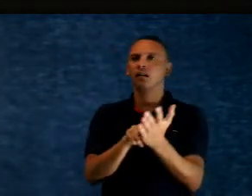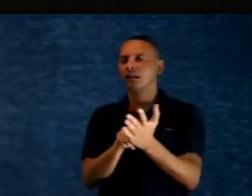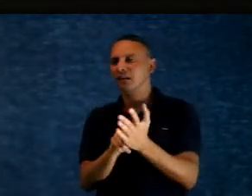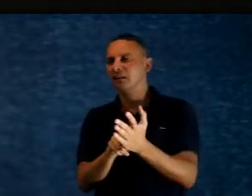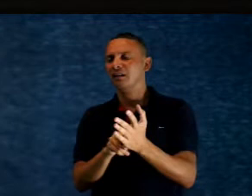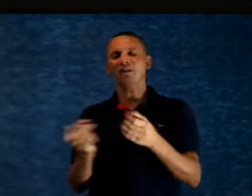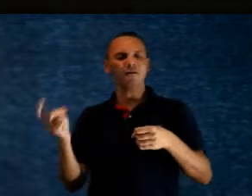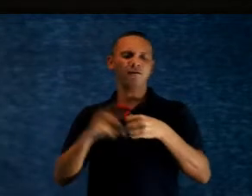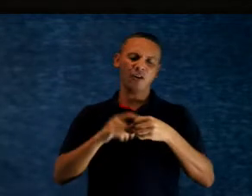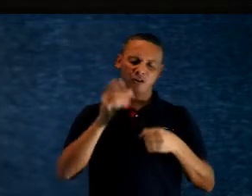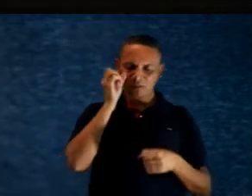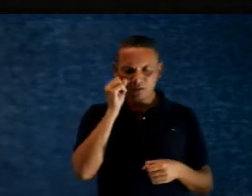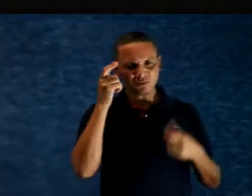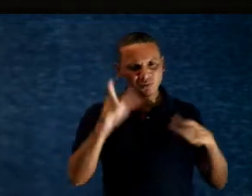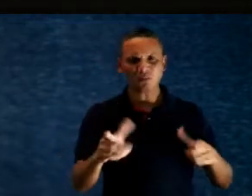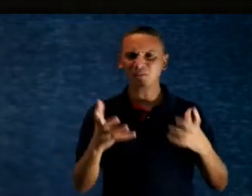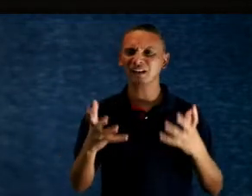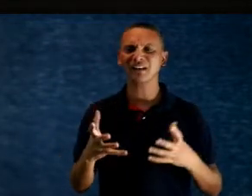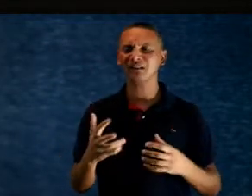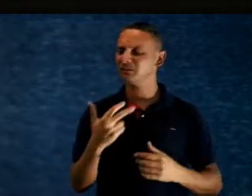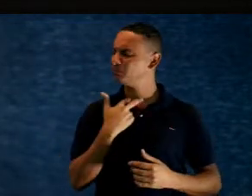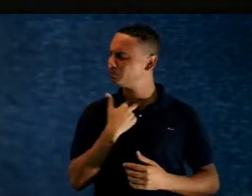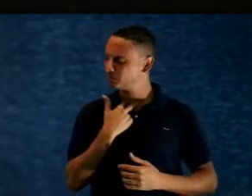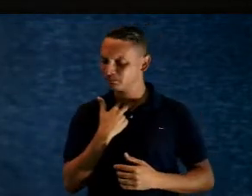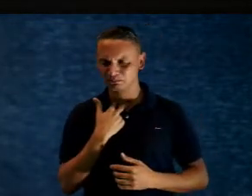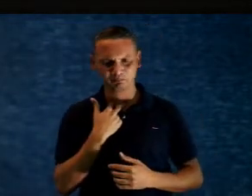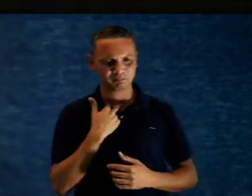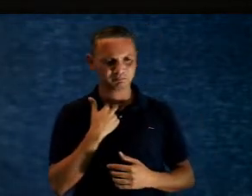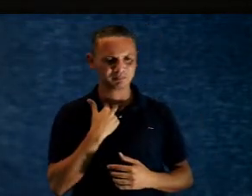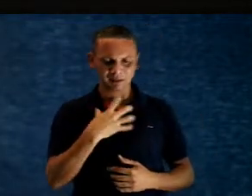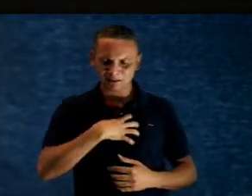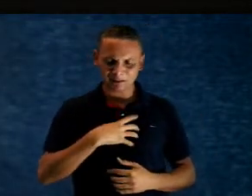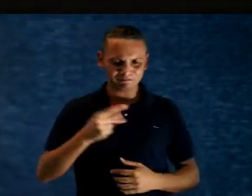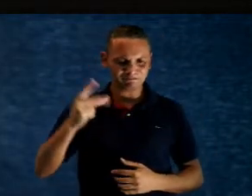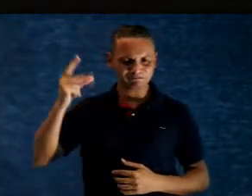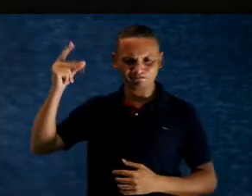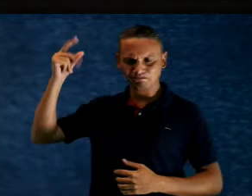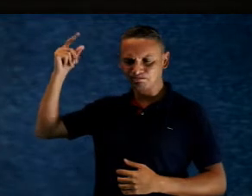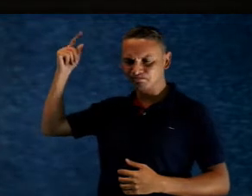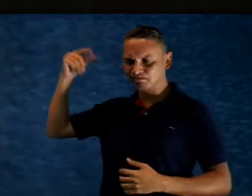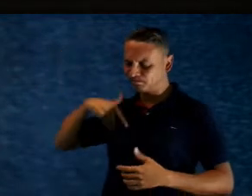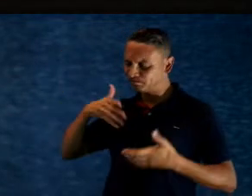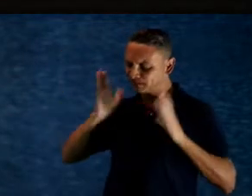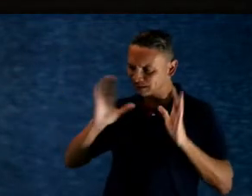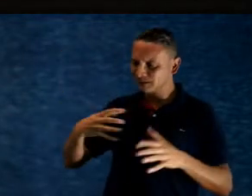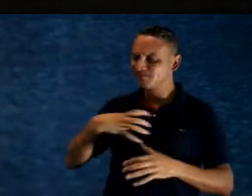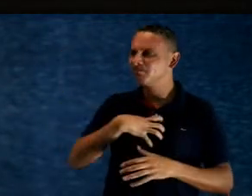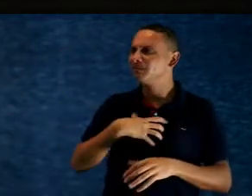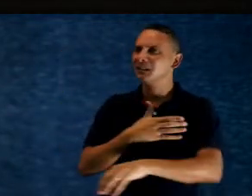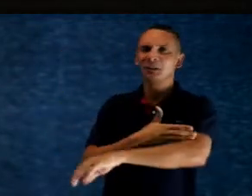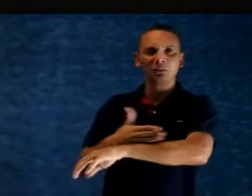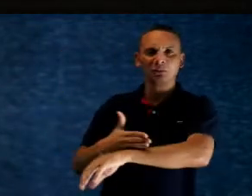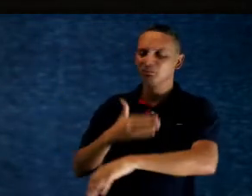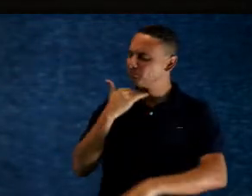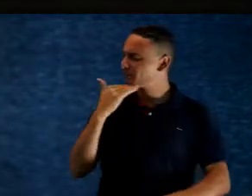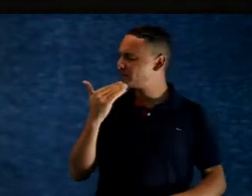dor? Ela chega assim, com o primeiro pensamento, antes dele, talvez, pois já está ali, vigilante, quando, ao